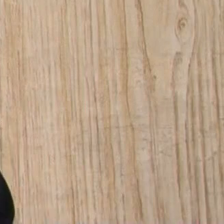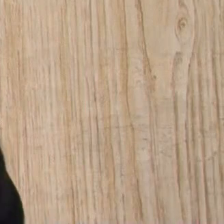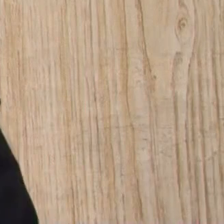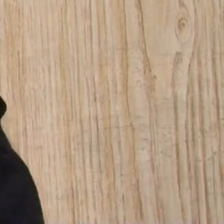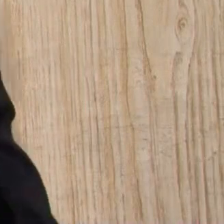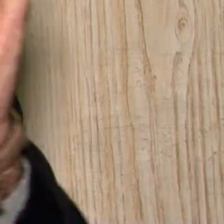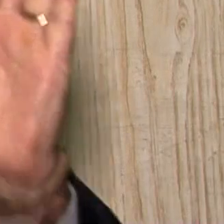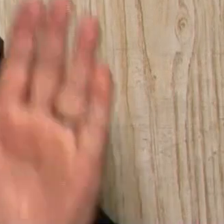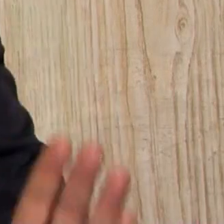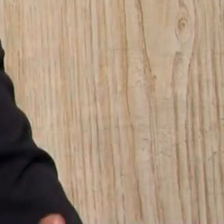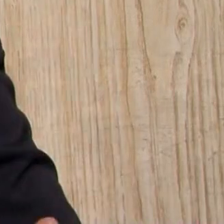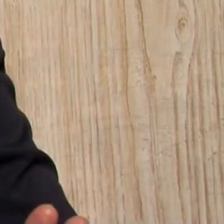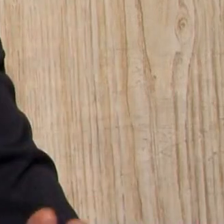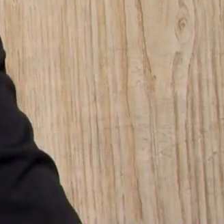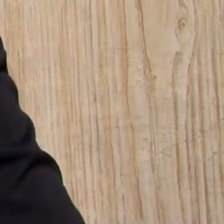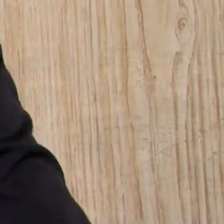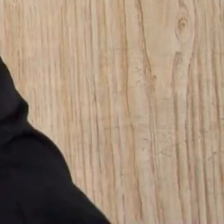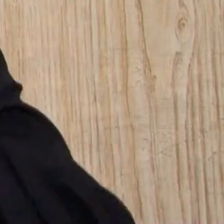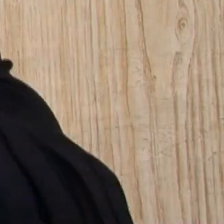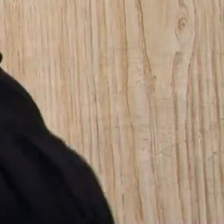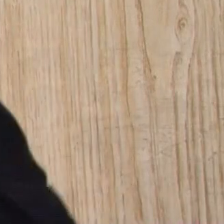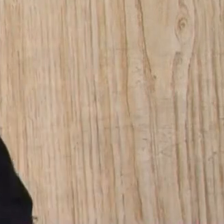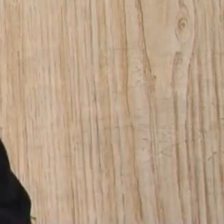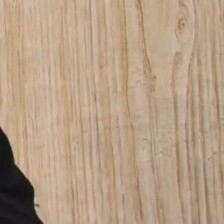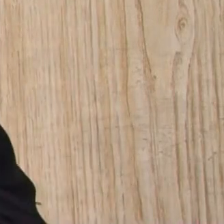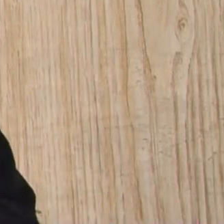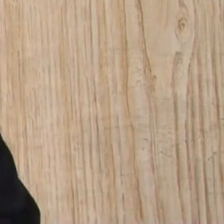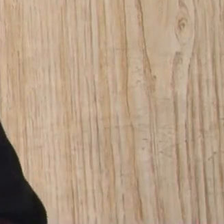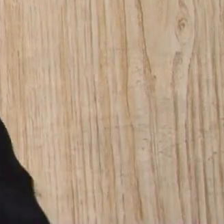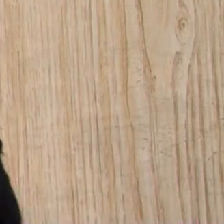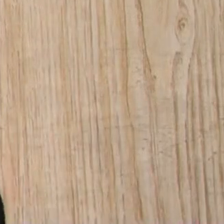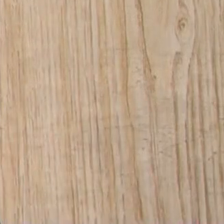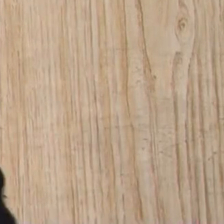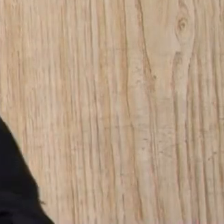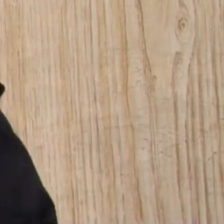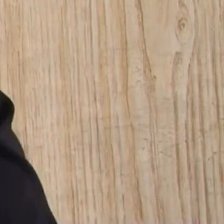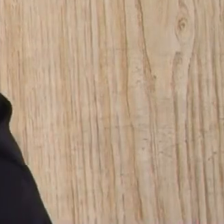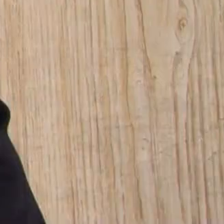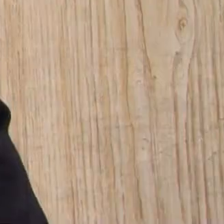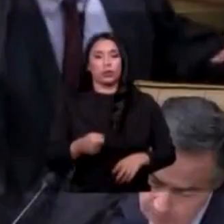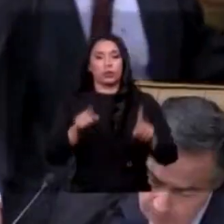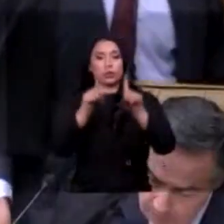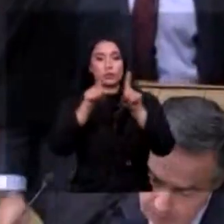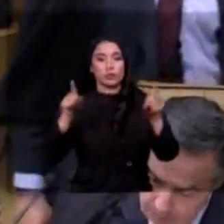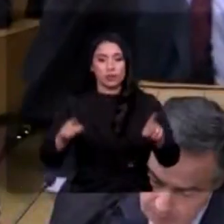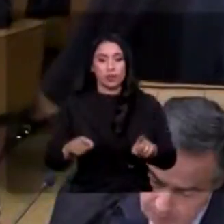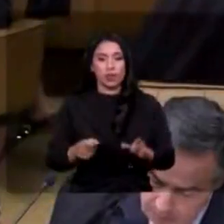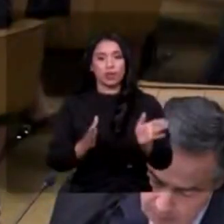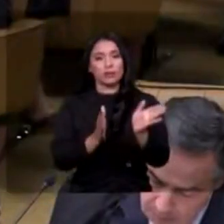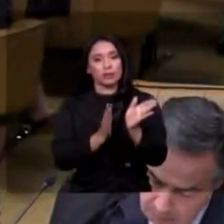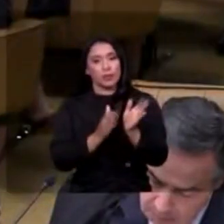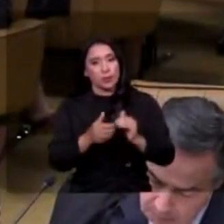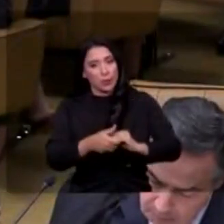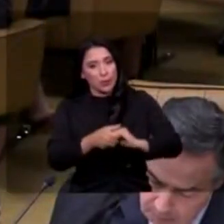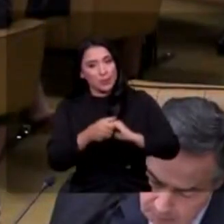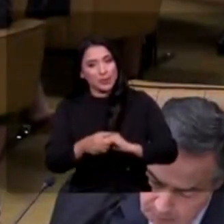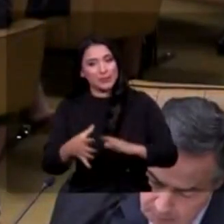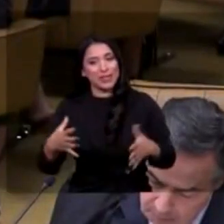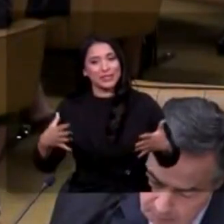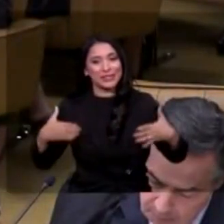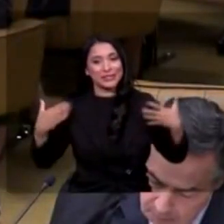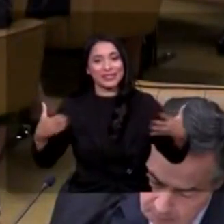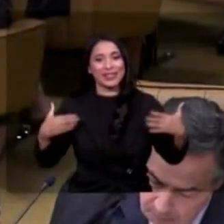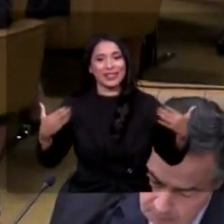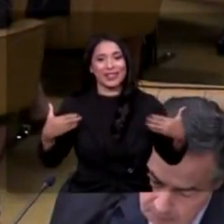acompanhar durante o inquérito Quando acontecer a denúncia nós teríamos um outro juiz a decisão definiu o prazo de